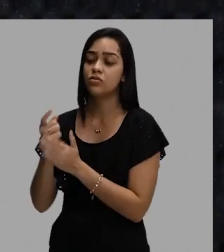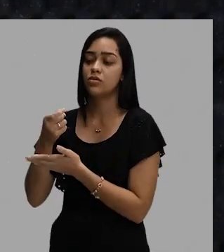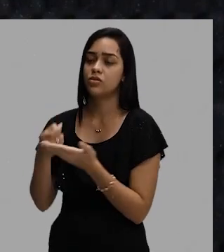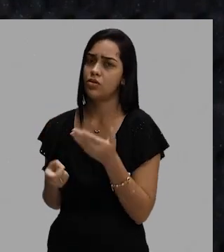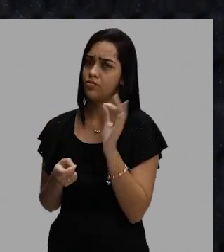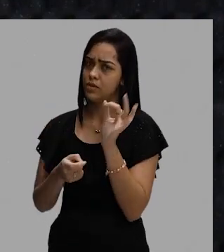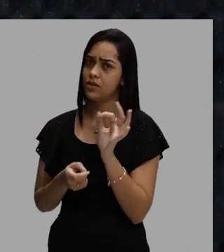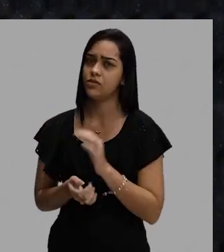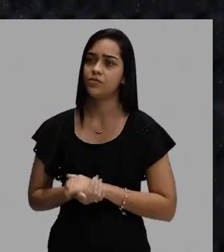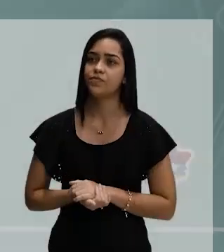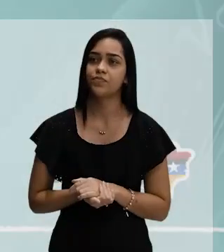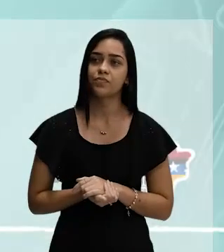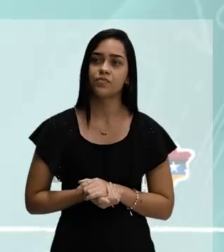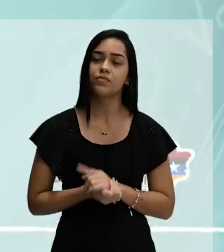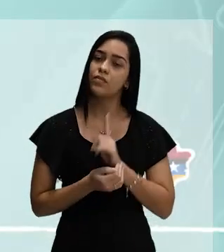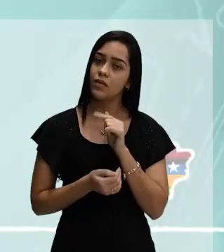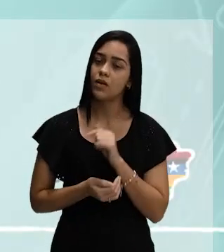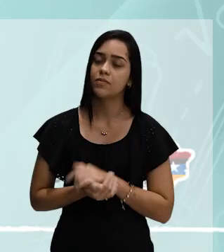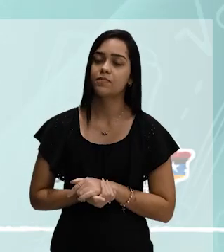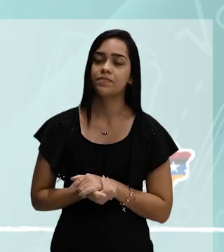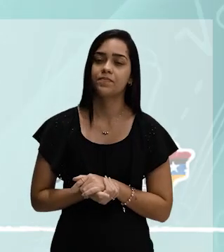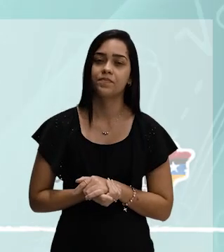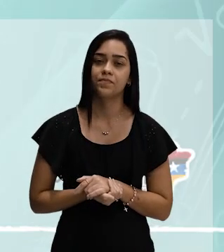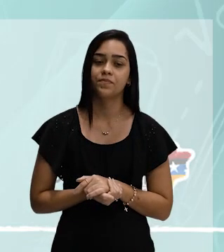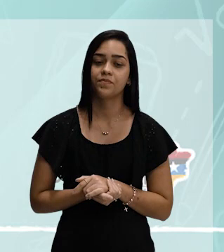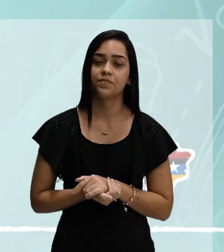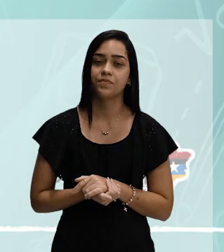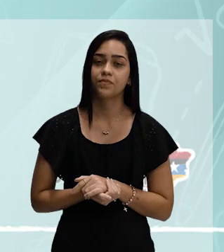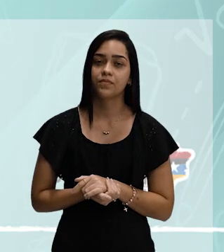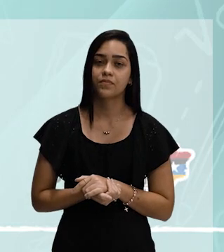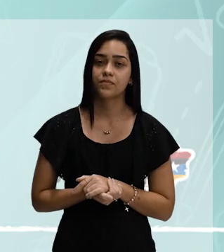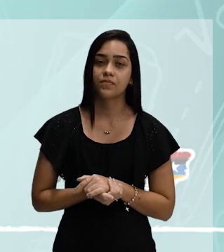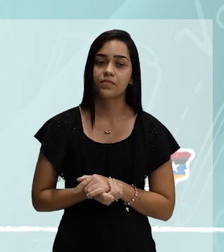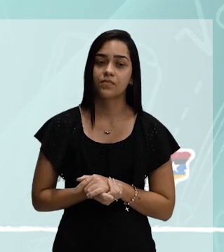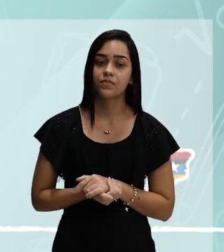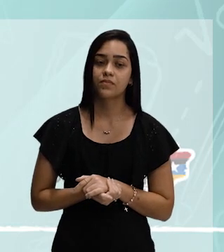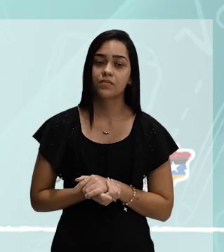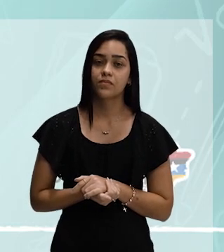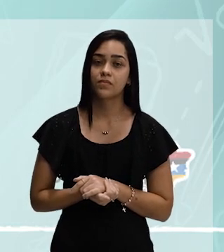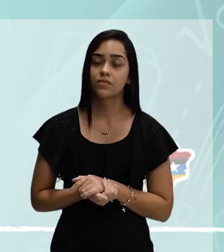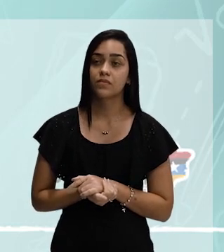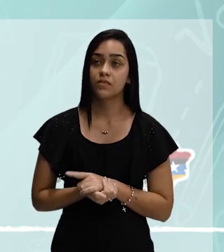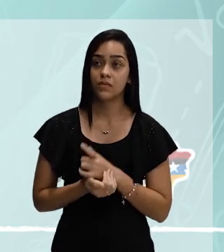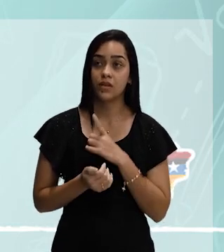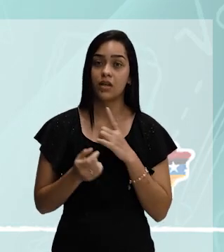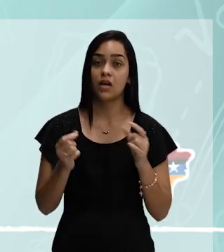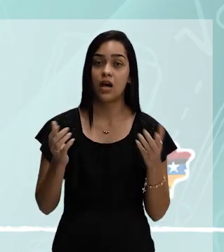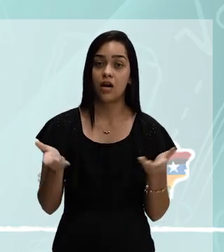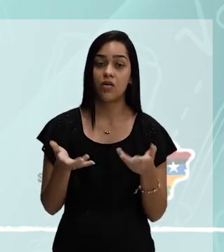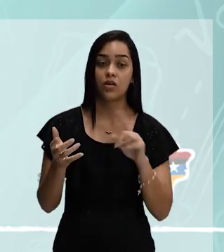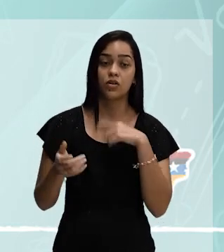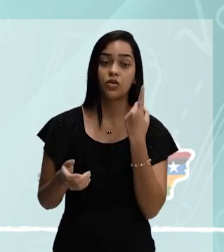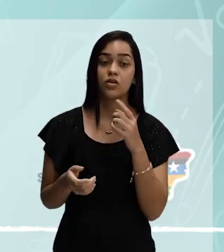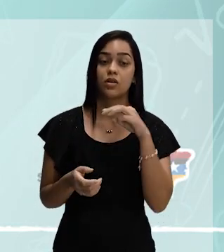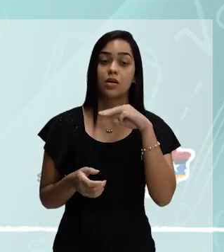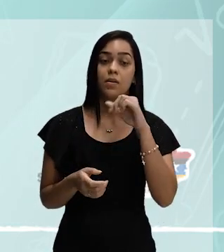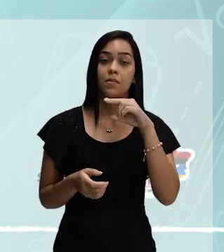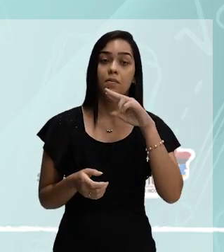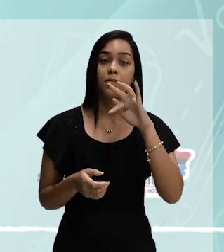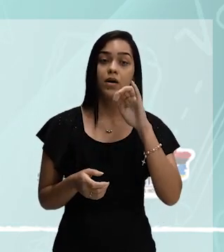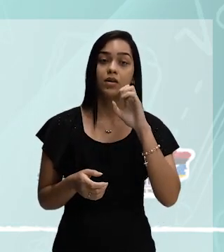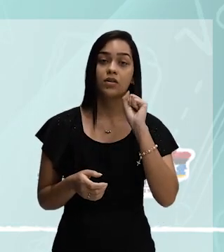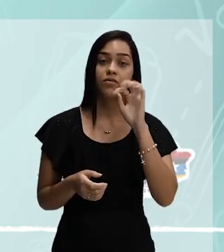textual, certo? Em suma, é isso. Vamos voltar para cá. Quando agora nós vamos falar de